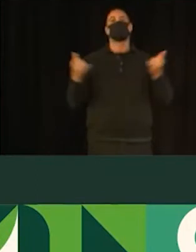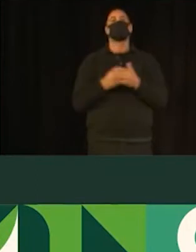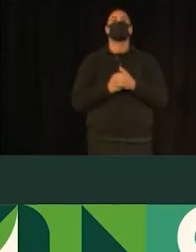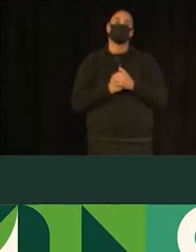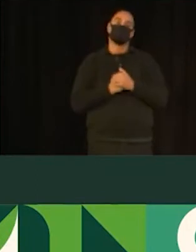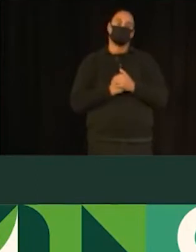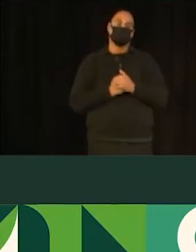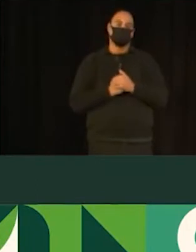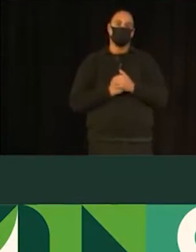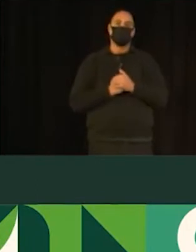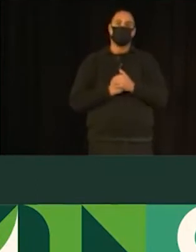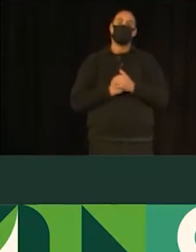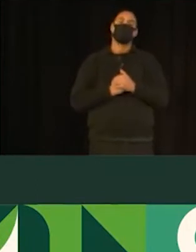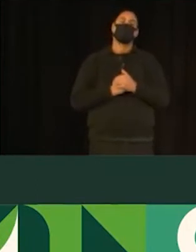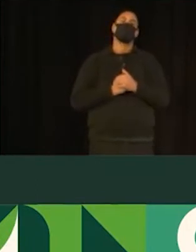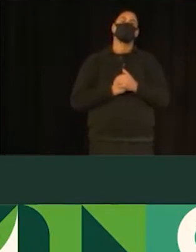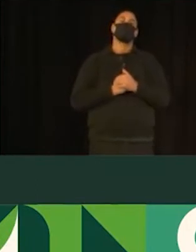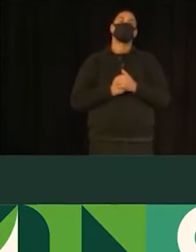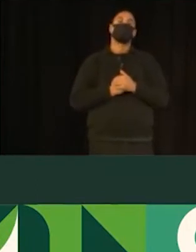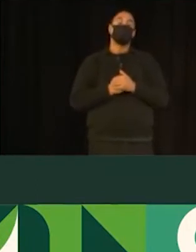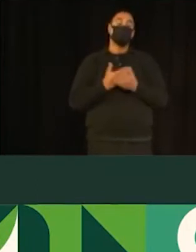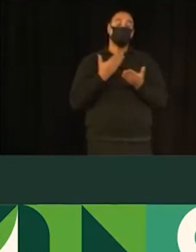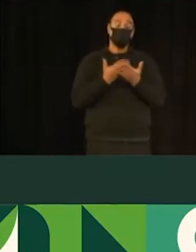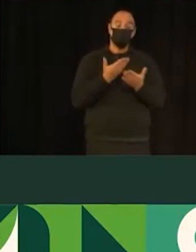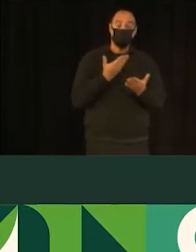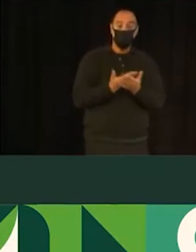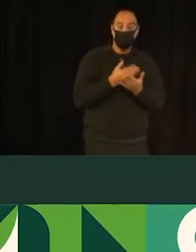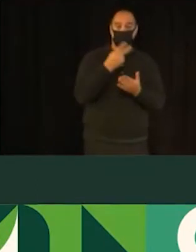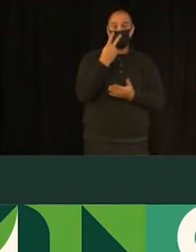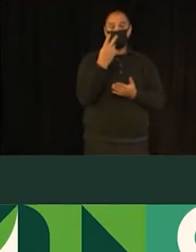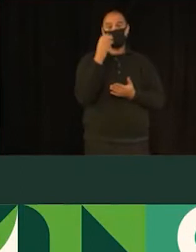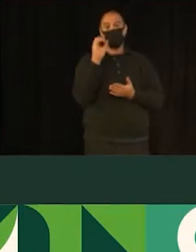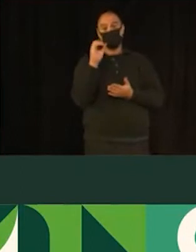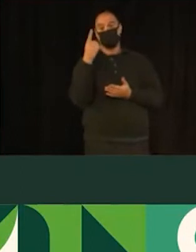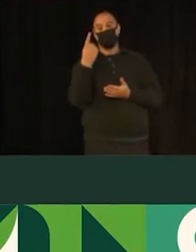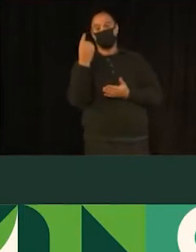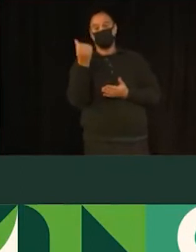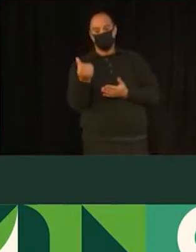vigente. Isso, então, lá em 2016, com o cenário de 2016.